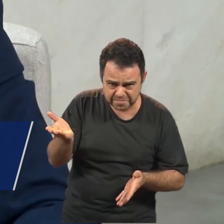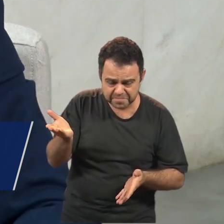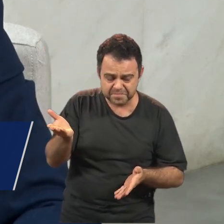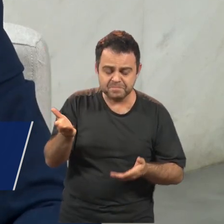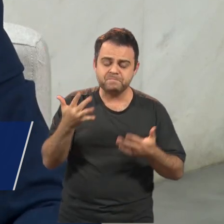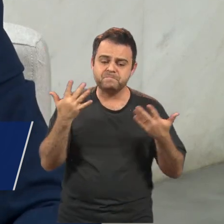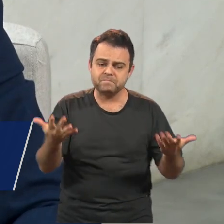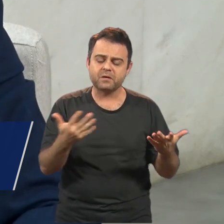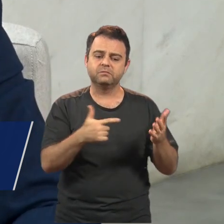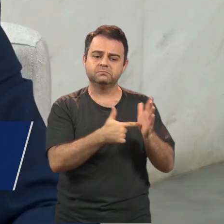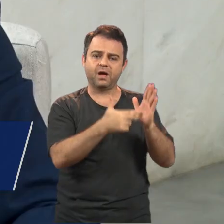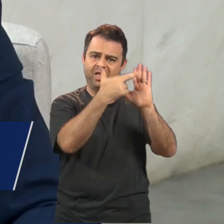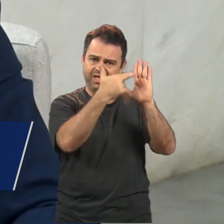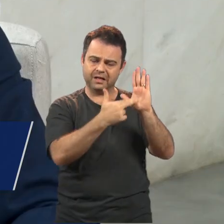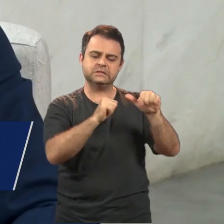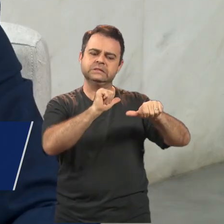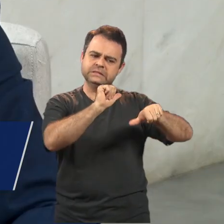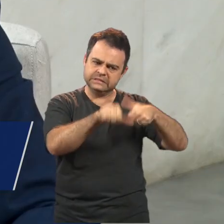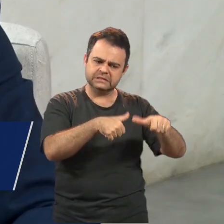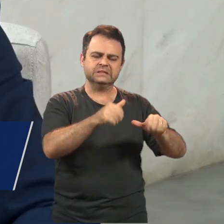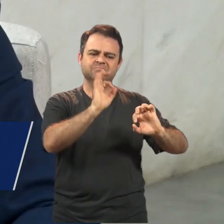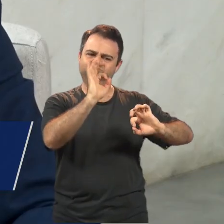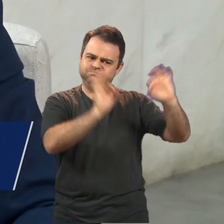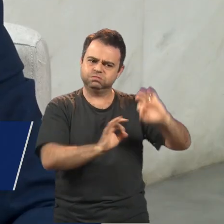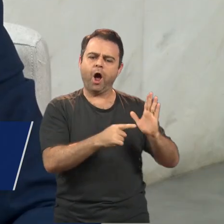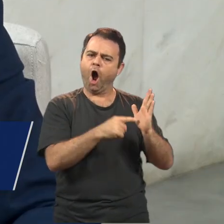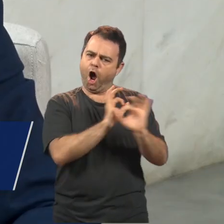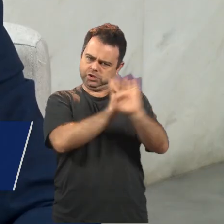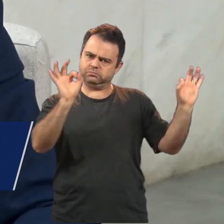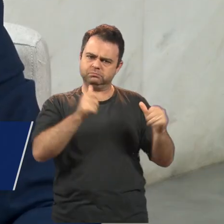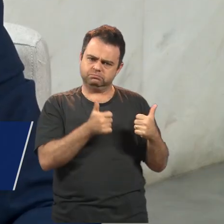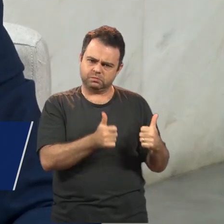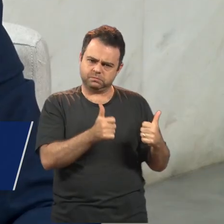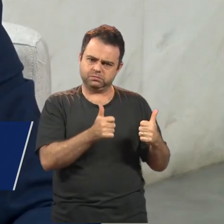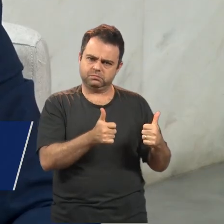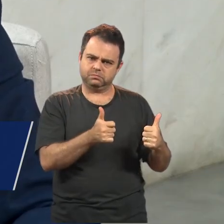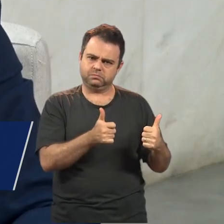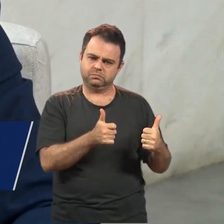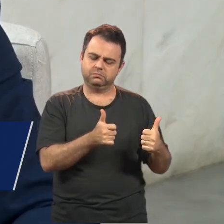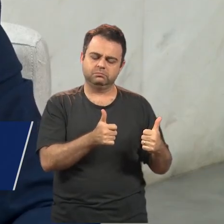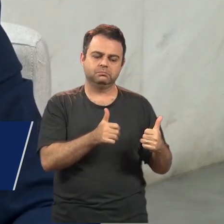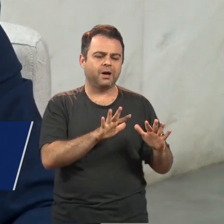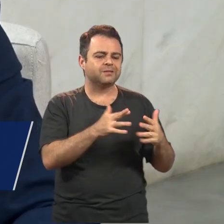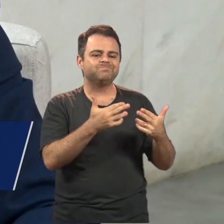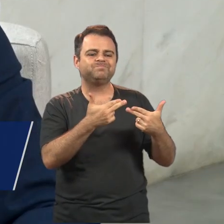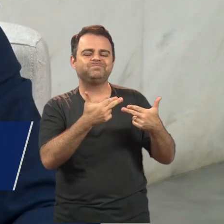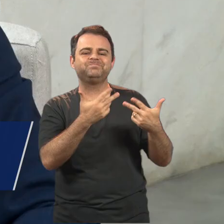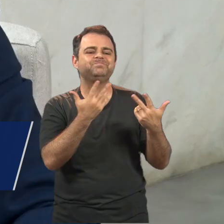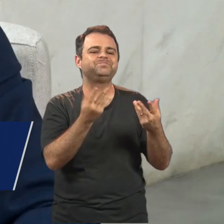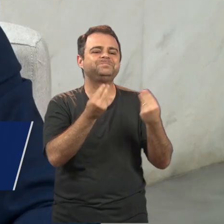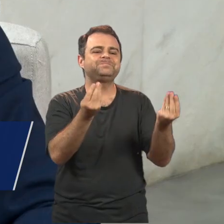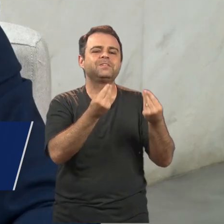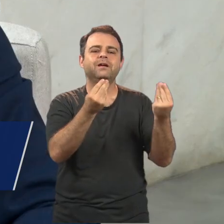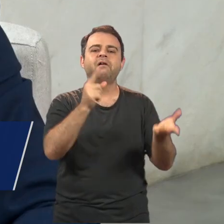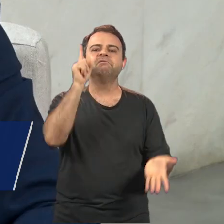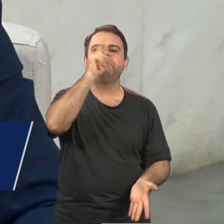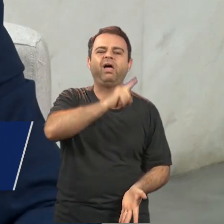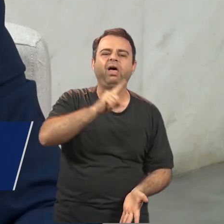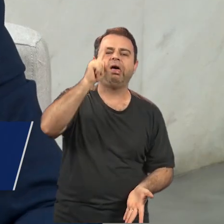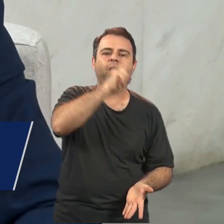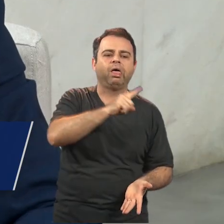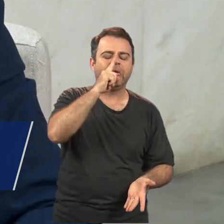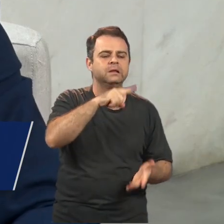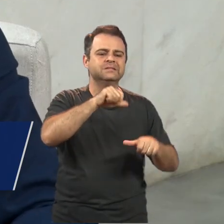interno, mas precisamos tampar ou fechar essas brechas para que possamos, de fato, ter um andamento melhor das sessões,